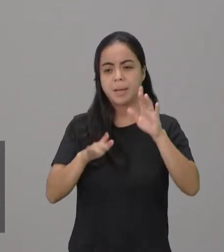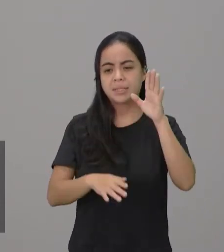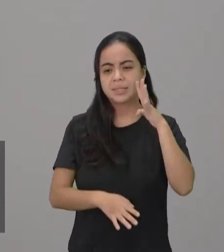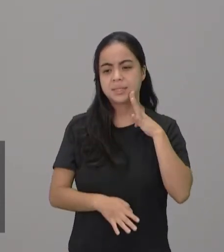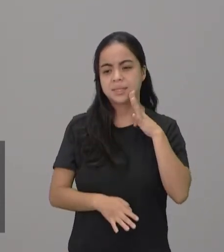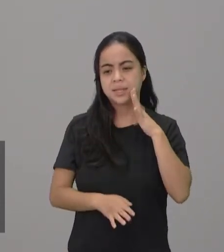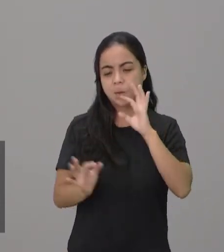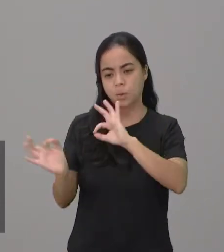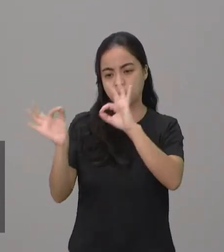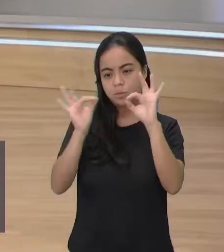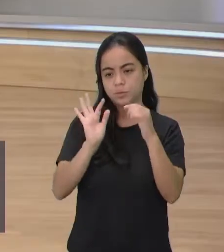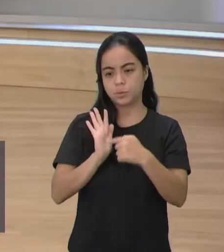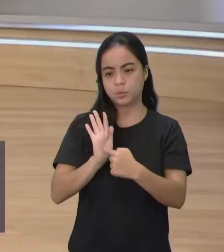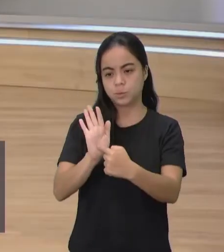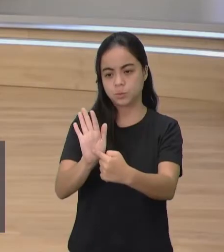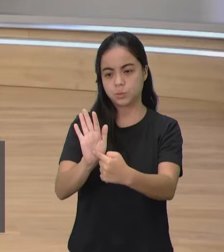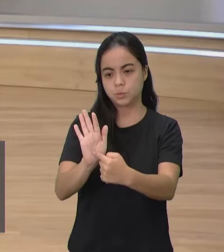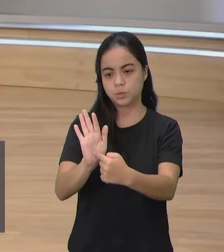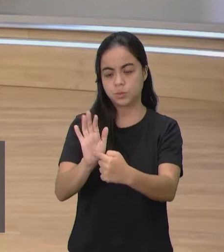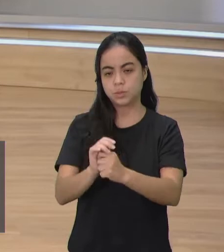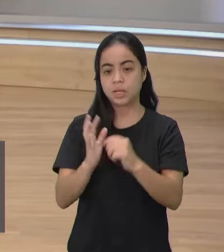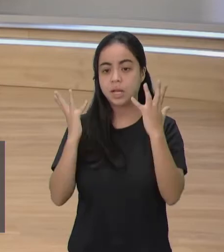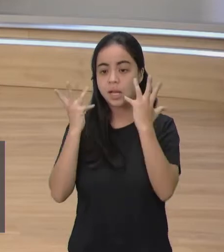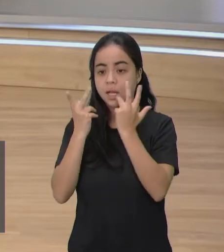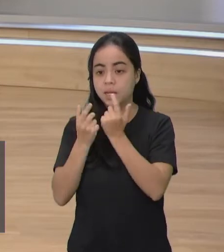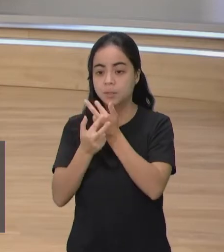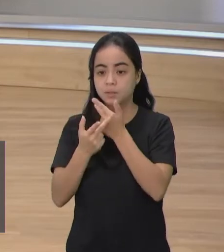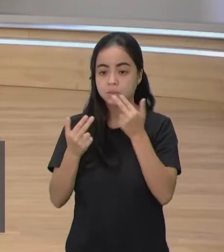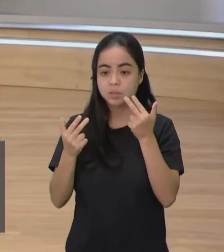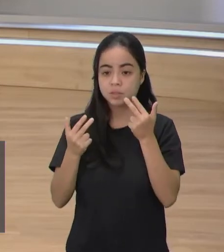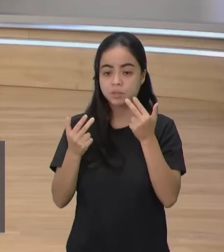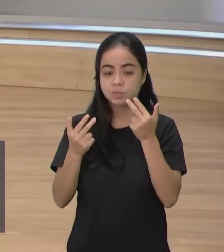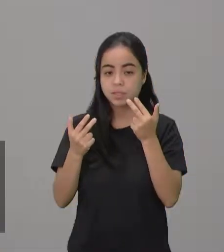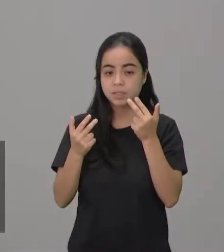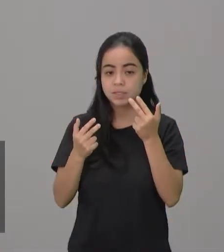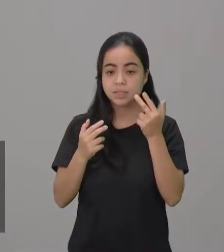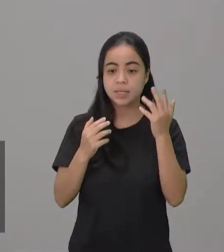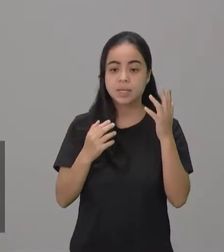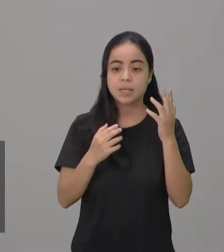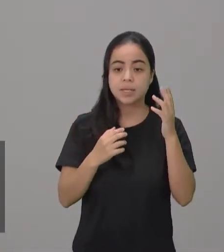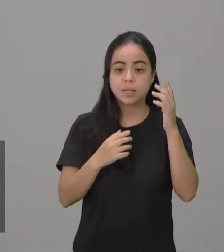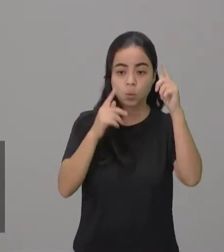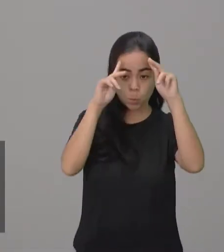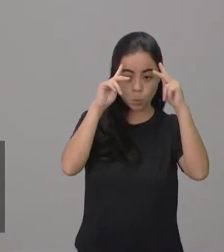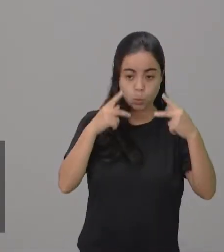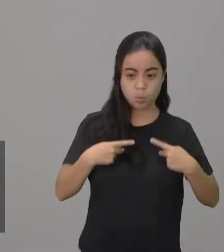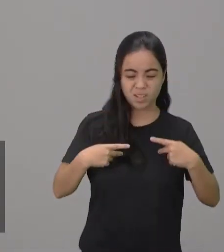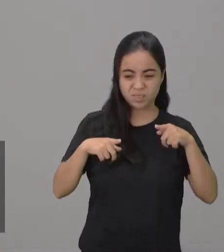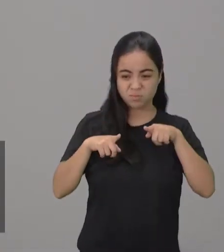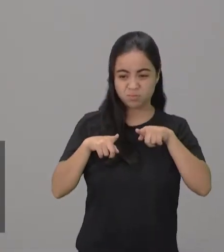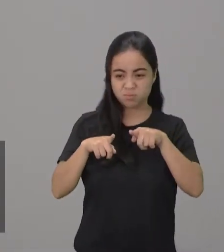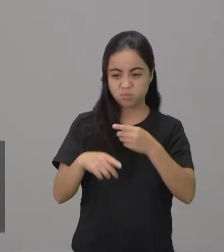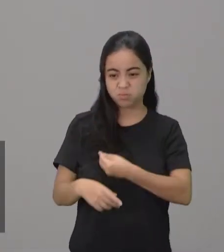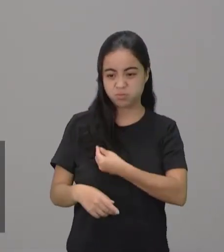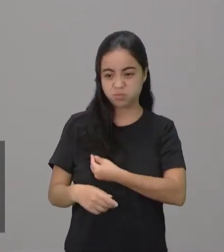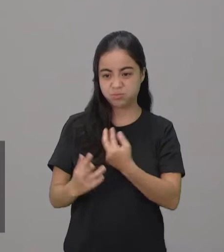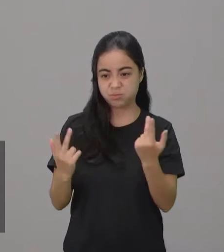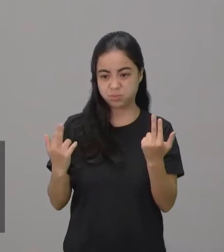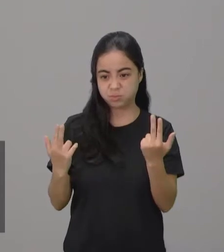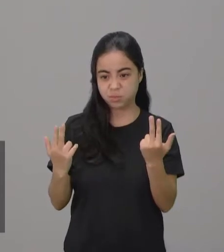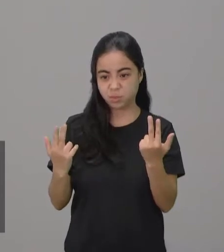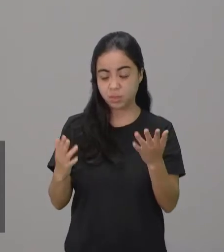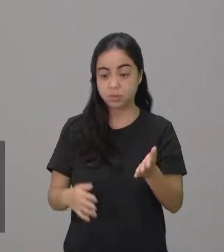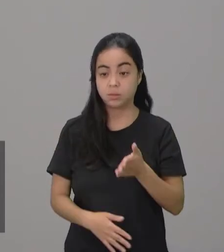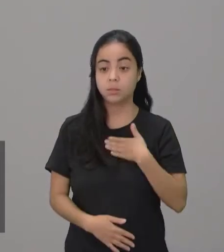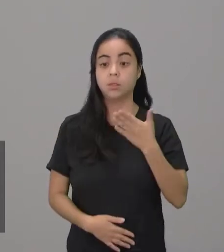vídeo mostra, por exemplo, animais vivendo nas mesmas condições de seres humanos, e daí nós nos chocamos com isso,